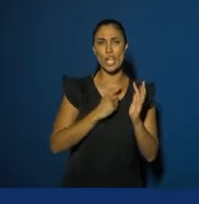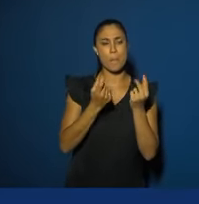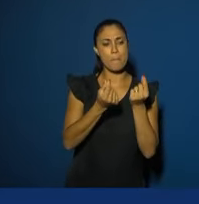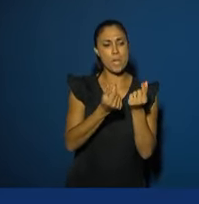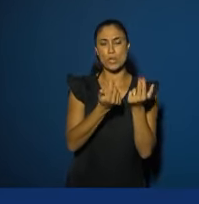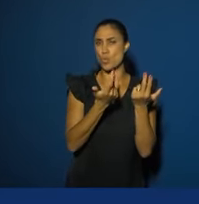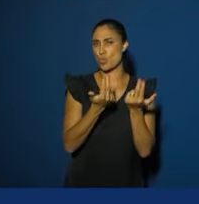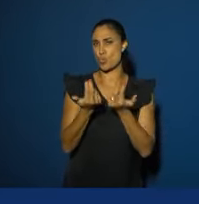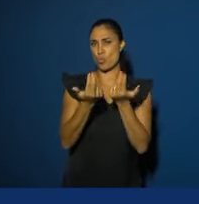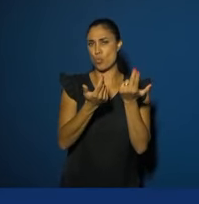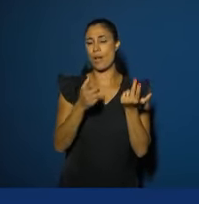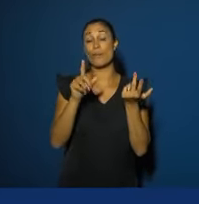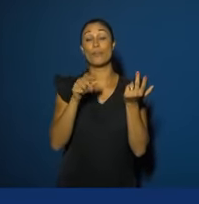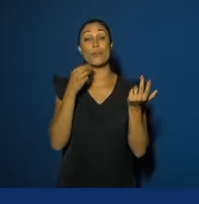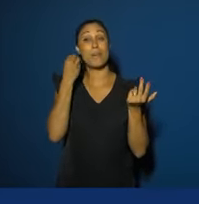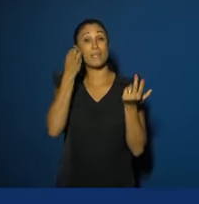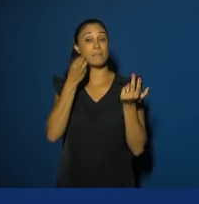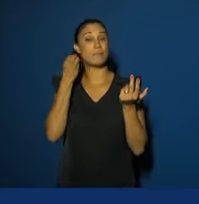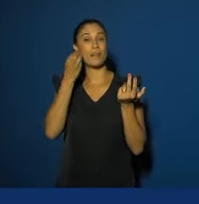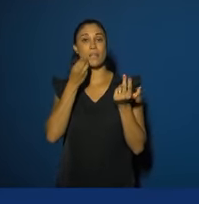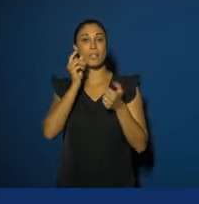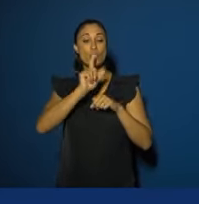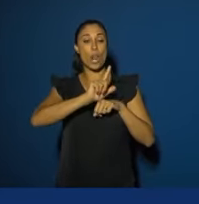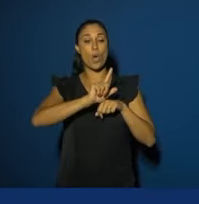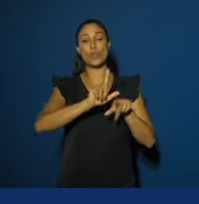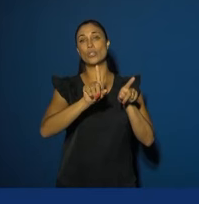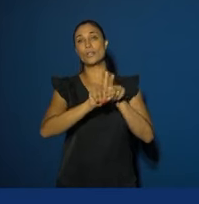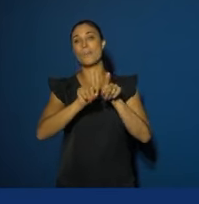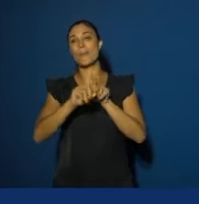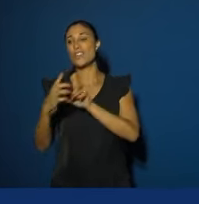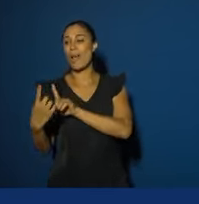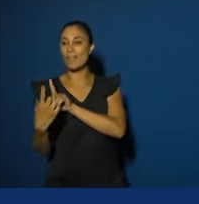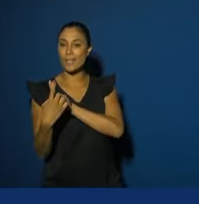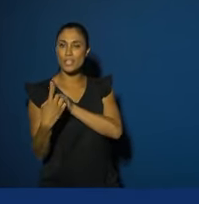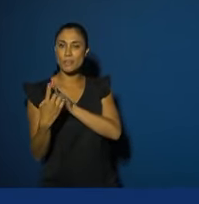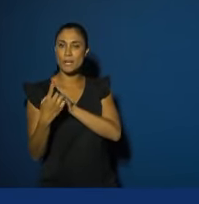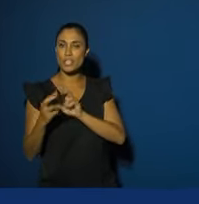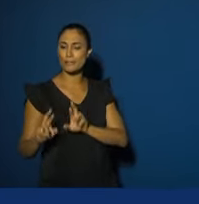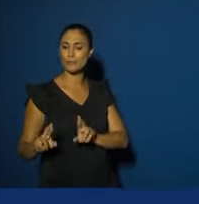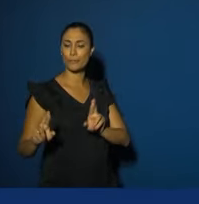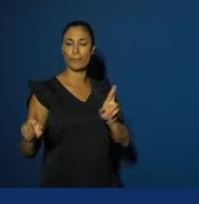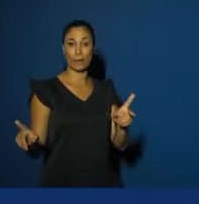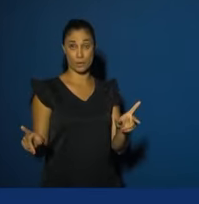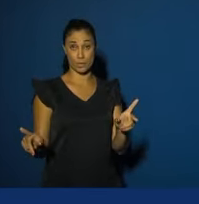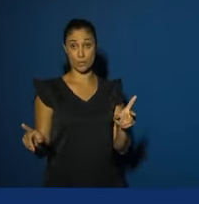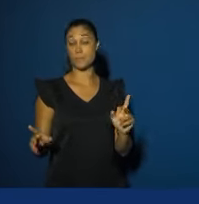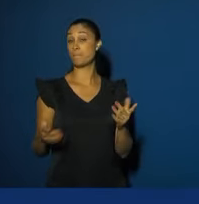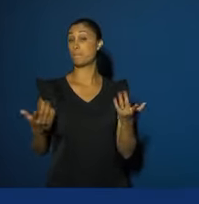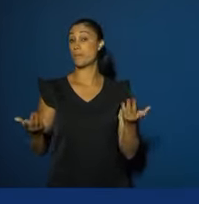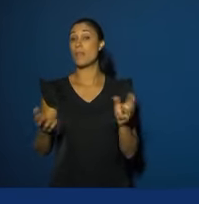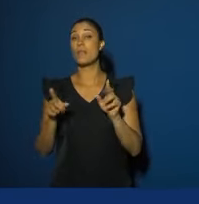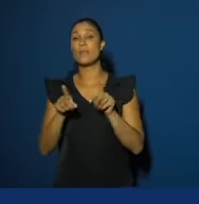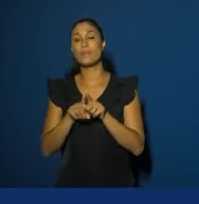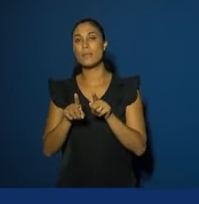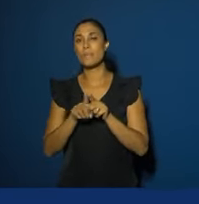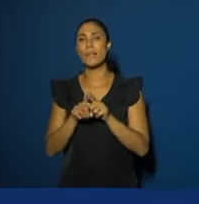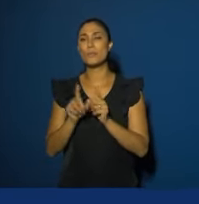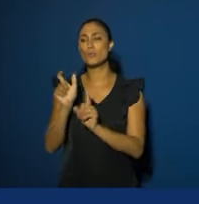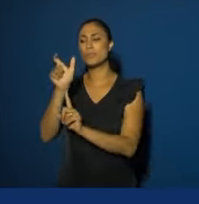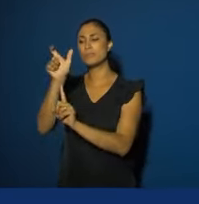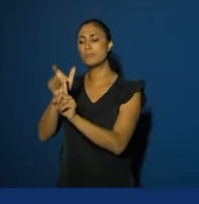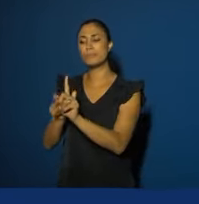preços uma experiência de loja e de atendimento muito diferenciada muito mais